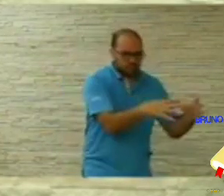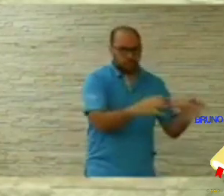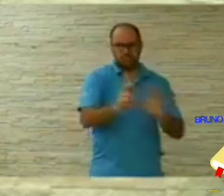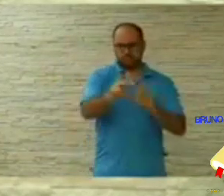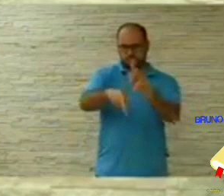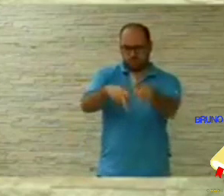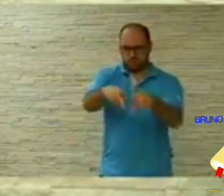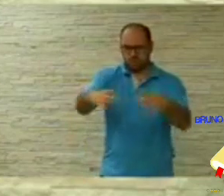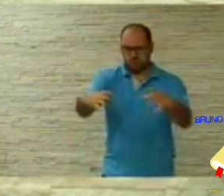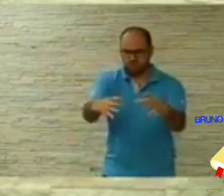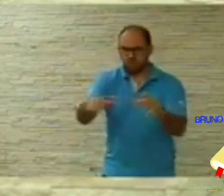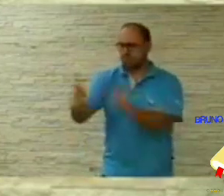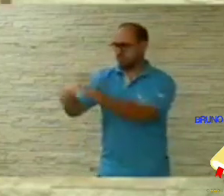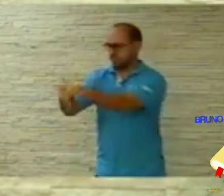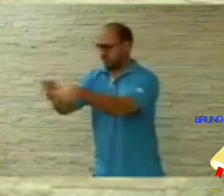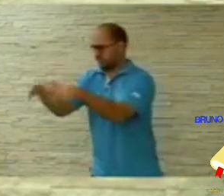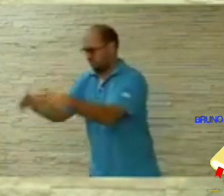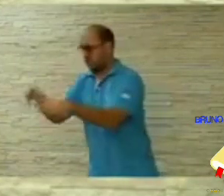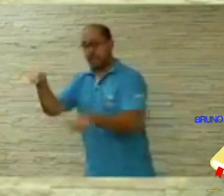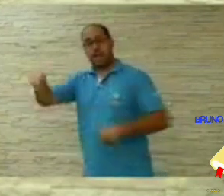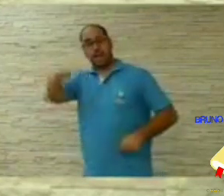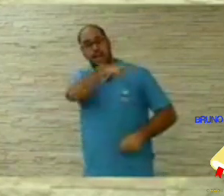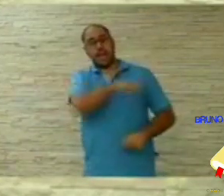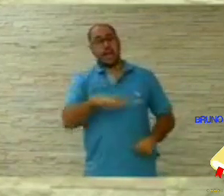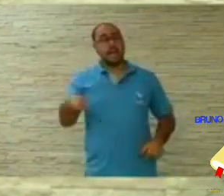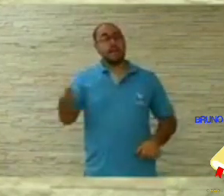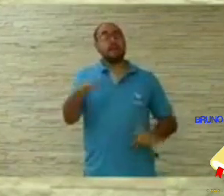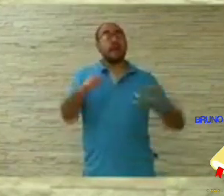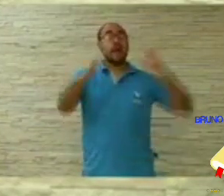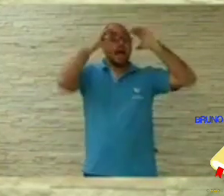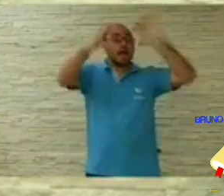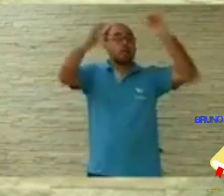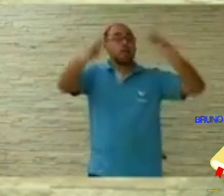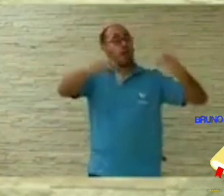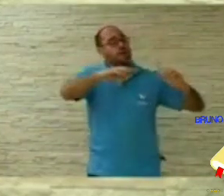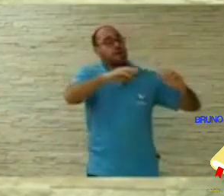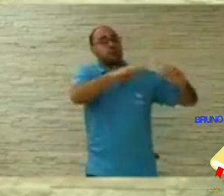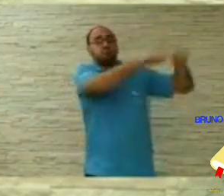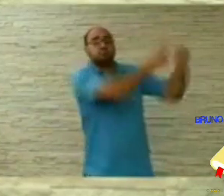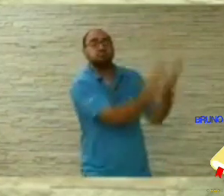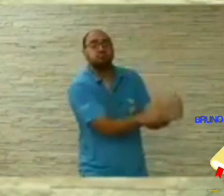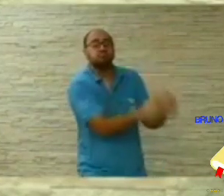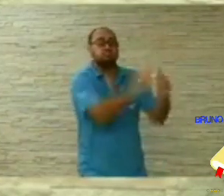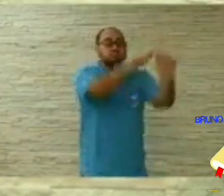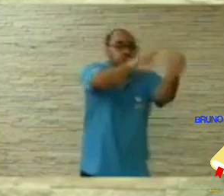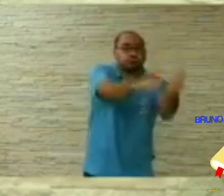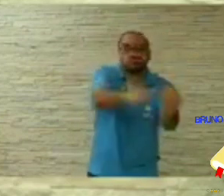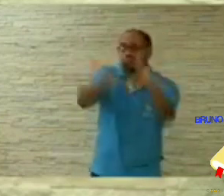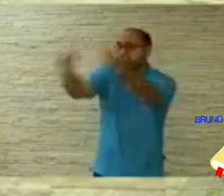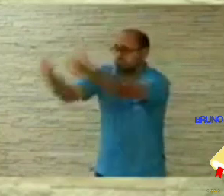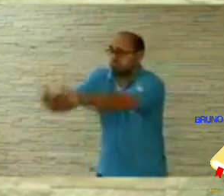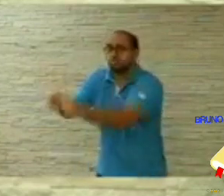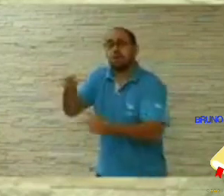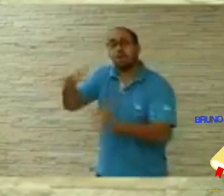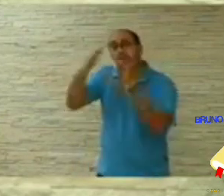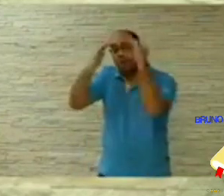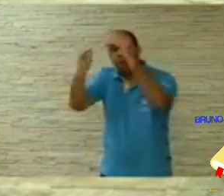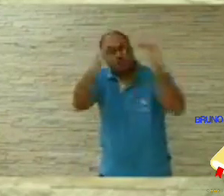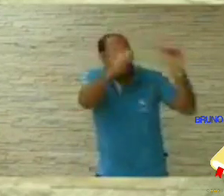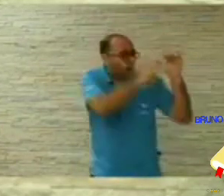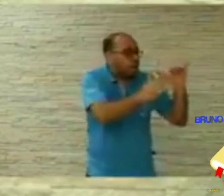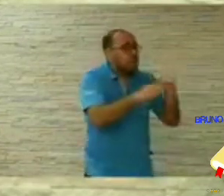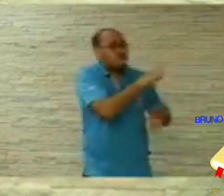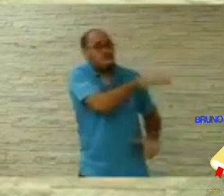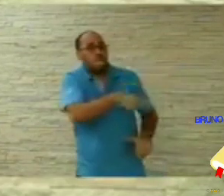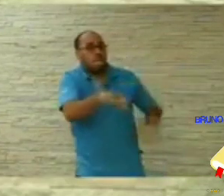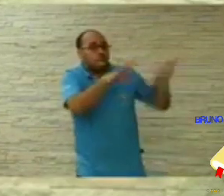ou adorava algumas divindades ali. Quando a Bíblia aqui no verso 4 diz que grandioso e admirável é